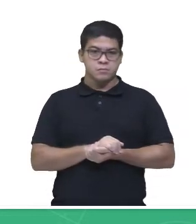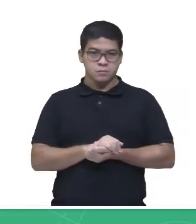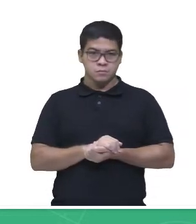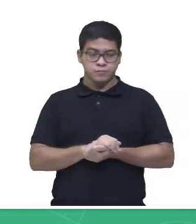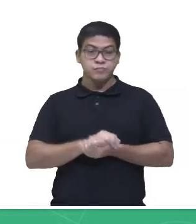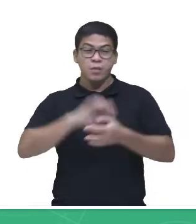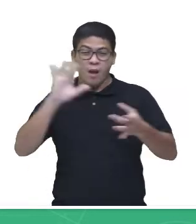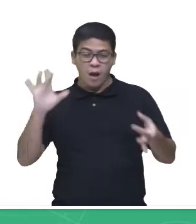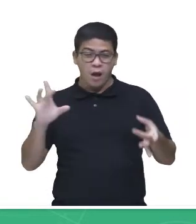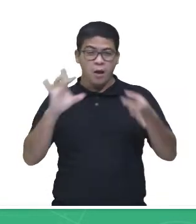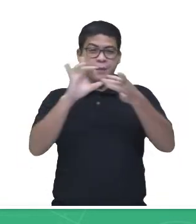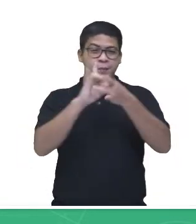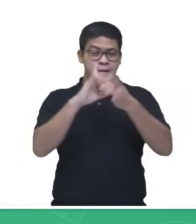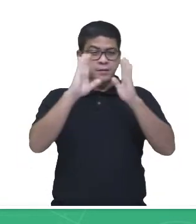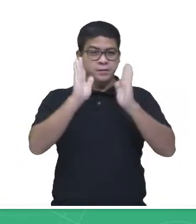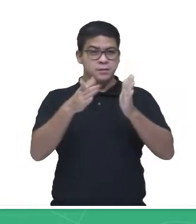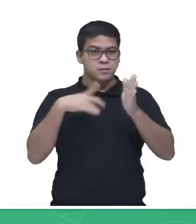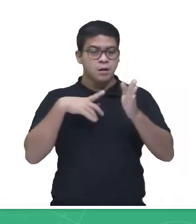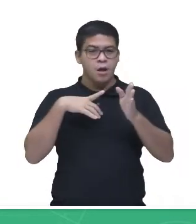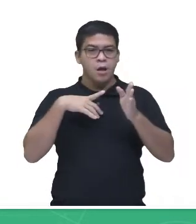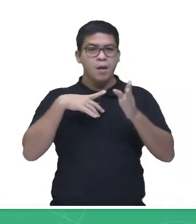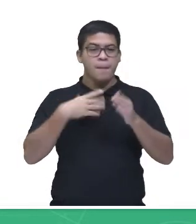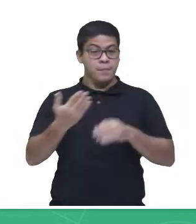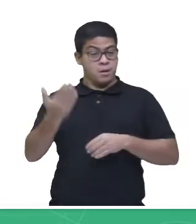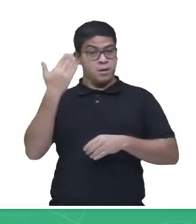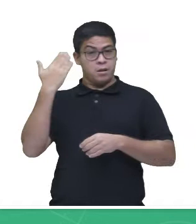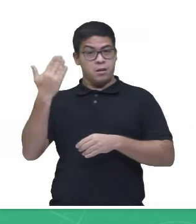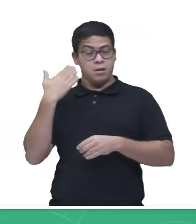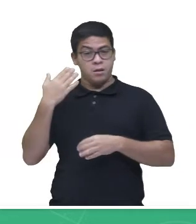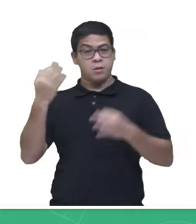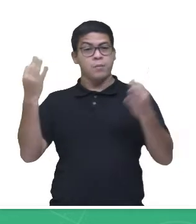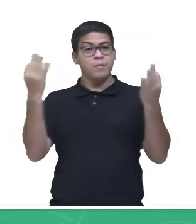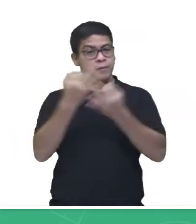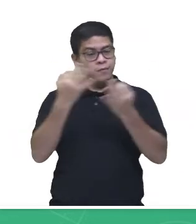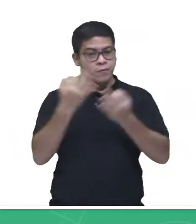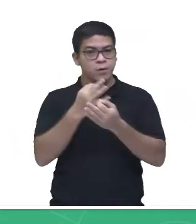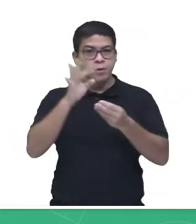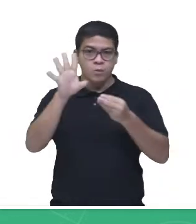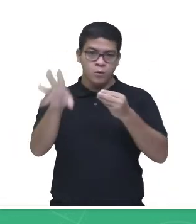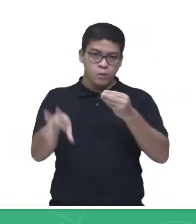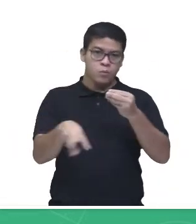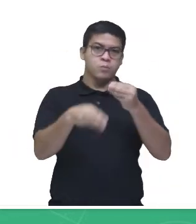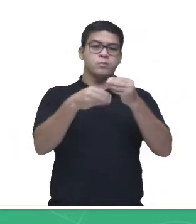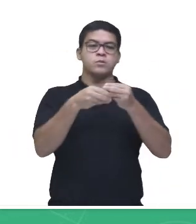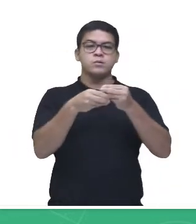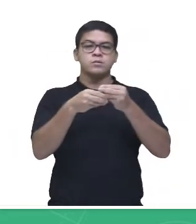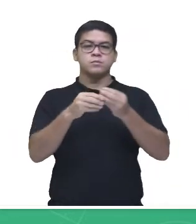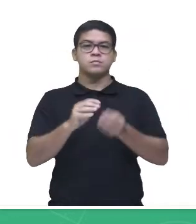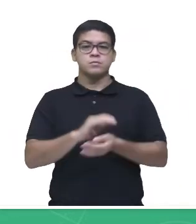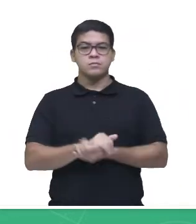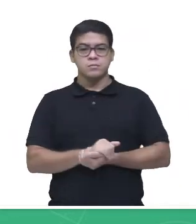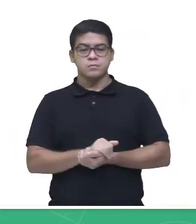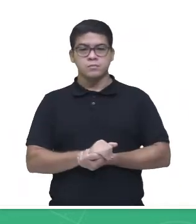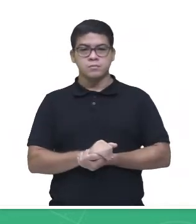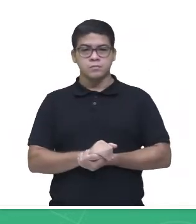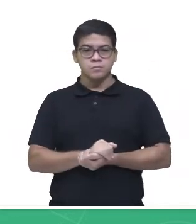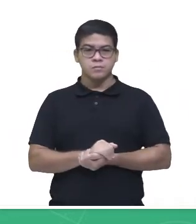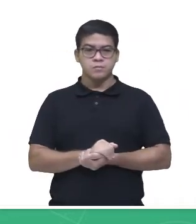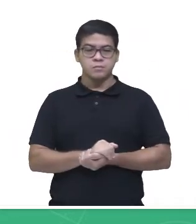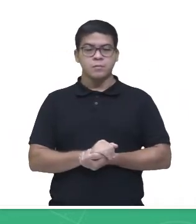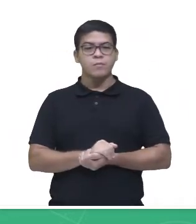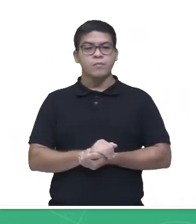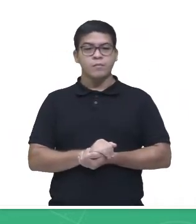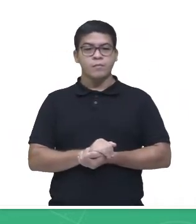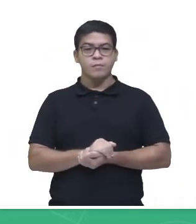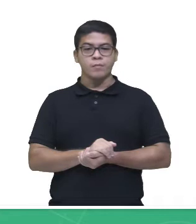com isso aqui. Os verbos irregulares, ok? Então, temos aqui o primeiro exemplo, né? La nena demonio ha